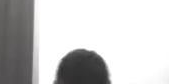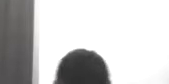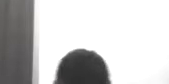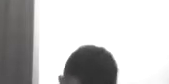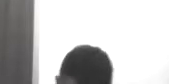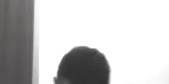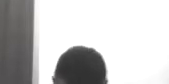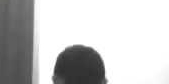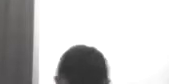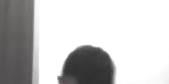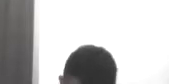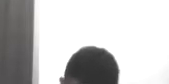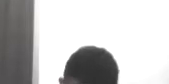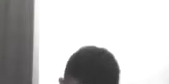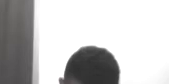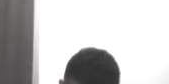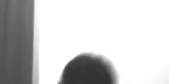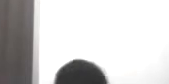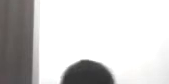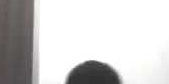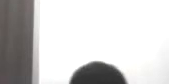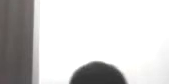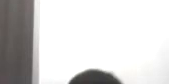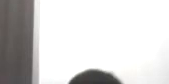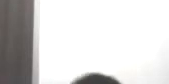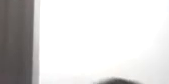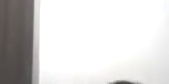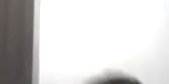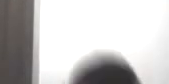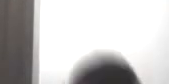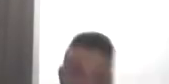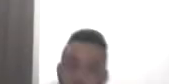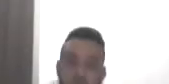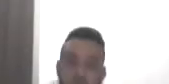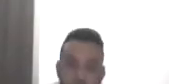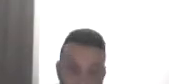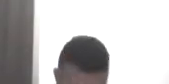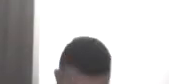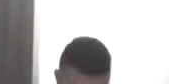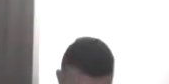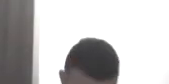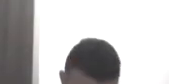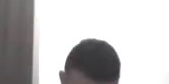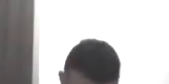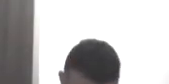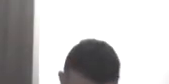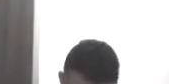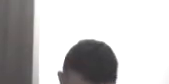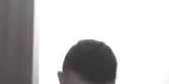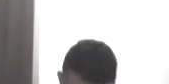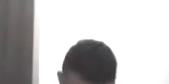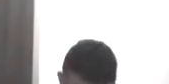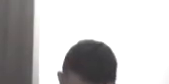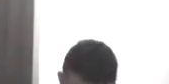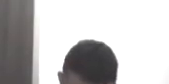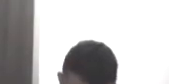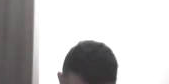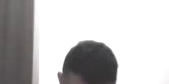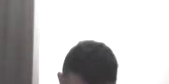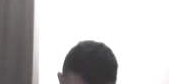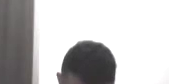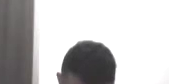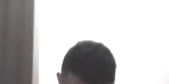linhaça, né, que é o meu lipídio, e mais 2 ml do clorofórmio, e mais 5 gotas do Lugol. Já